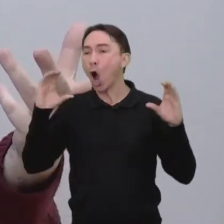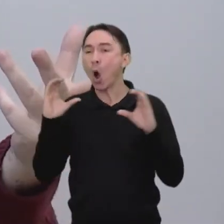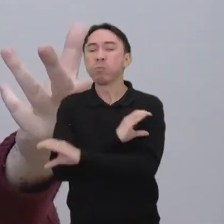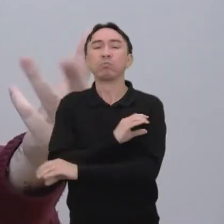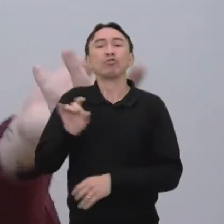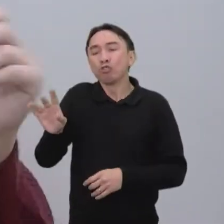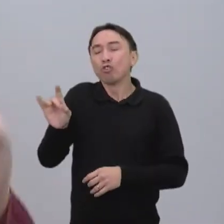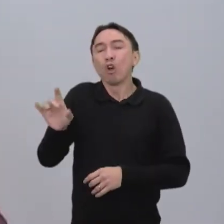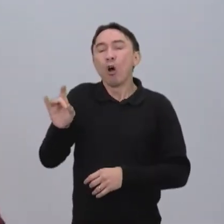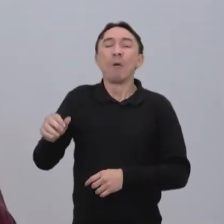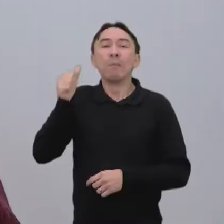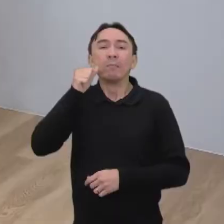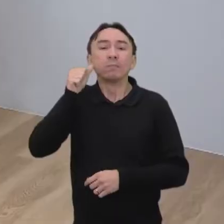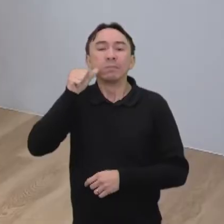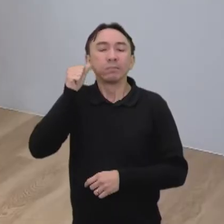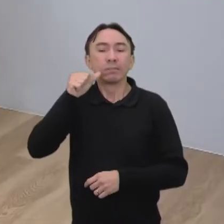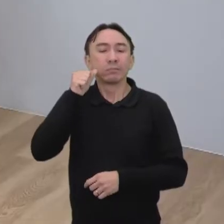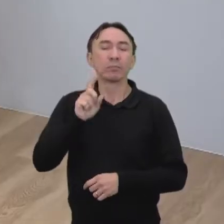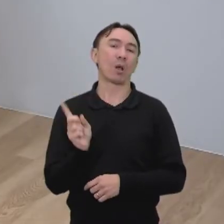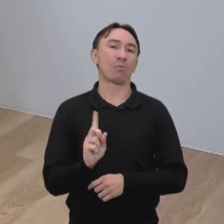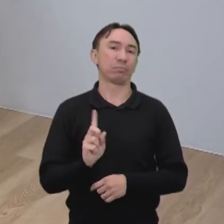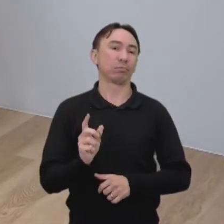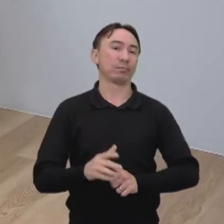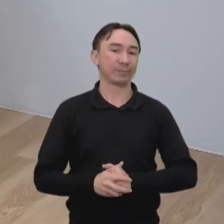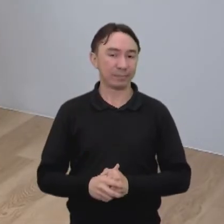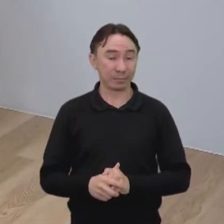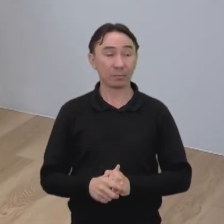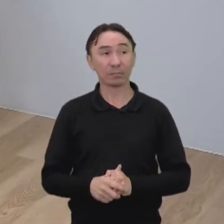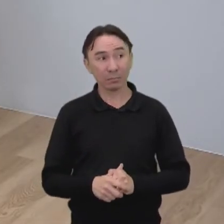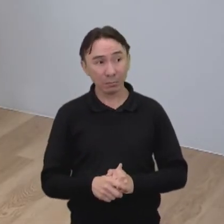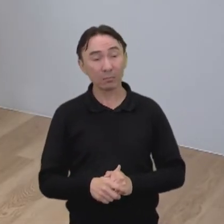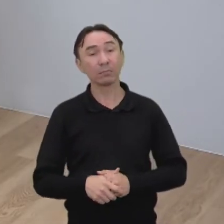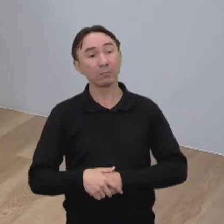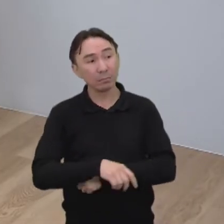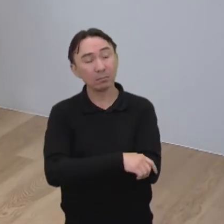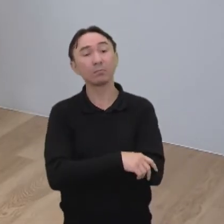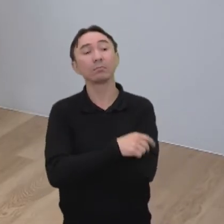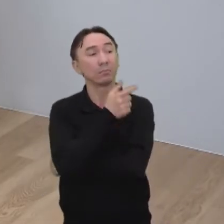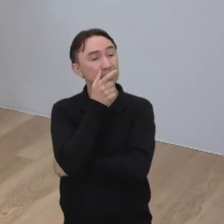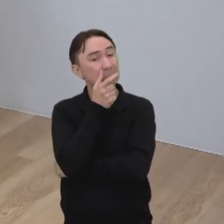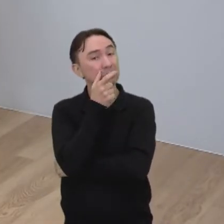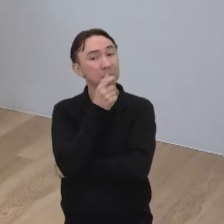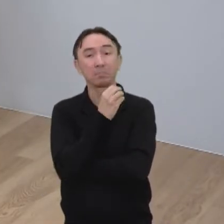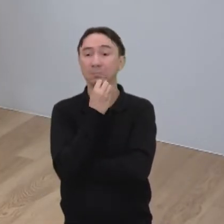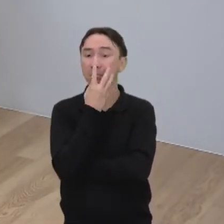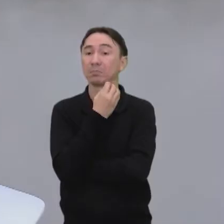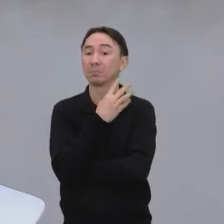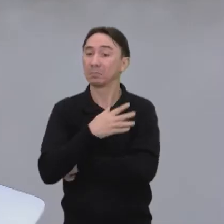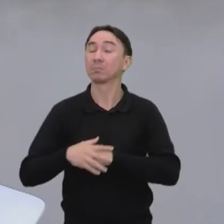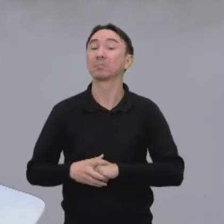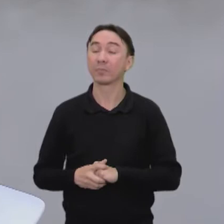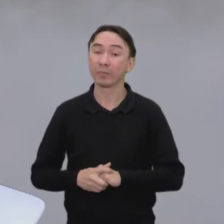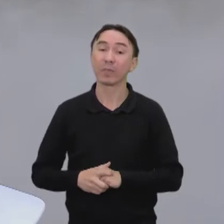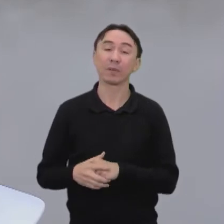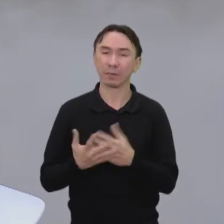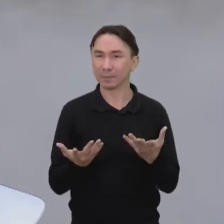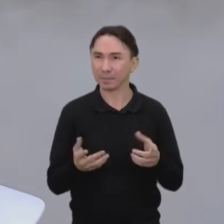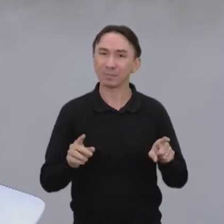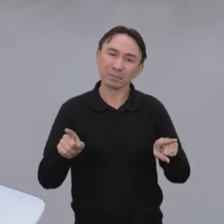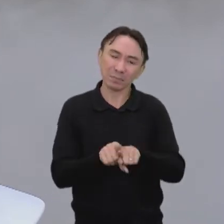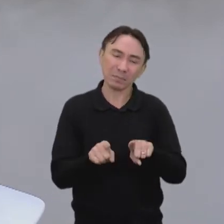durante muito tempo, exclusivo das mulheres. Não é. Olha, muito interessante esse dado, né? E aí, justamente, né, quando a gente fala